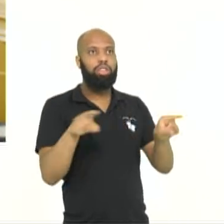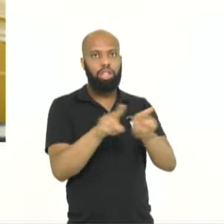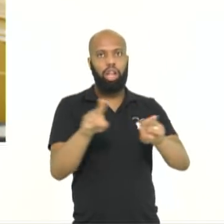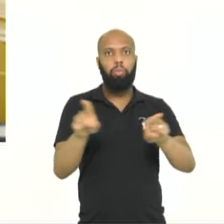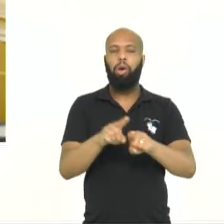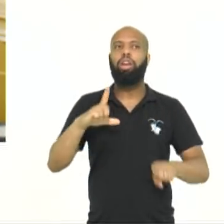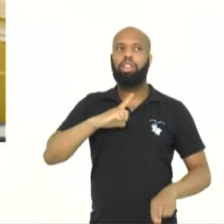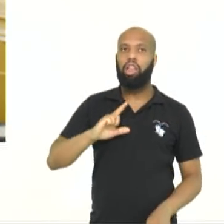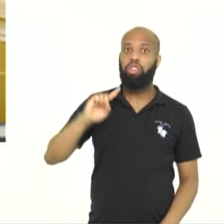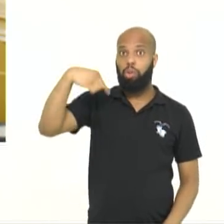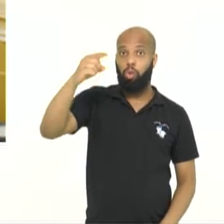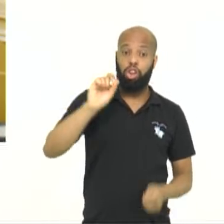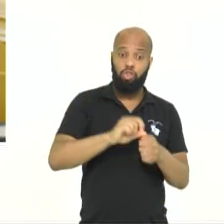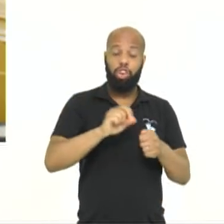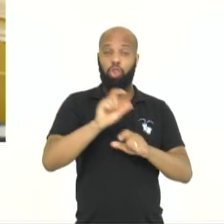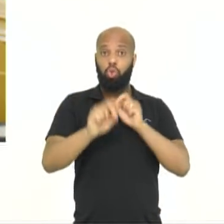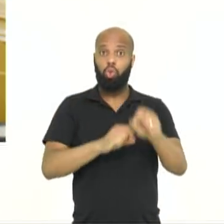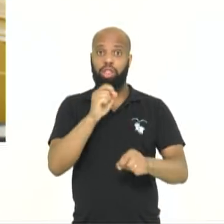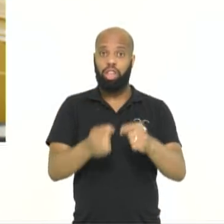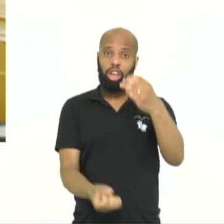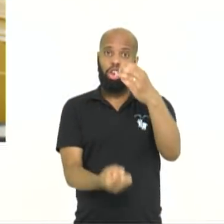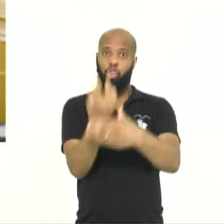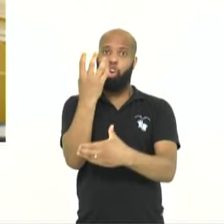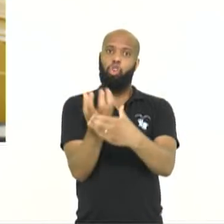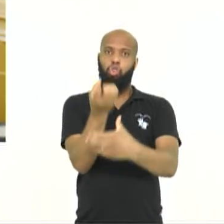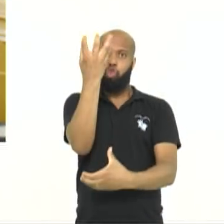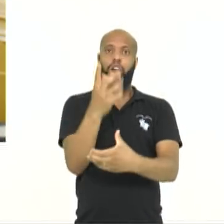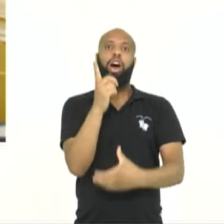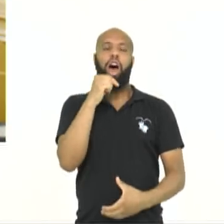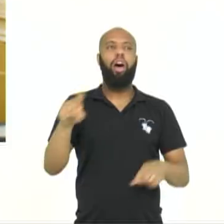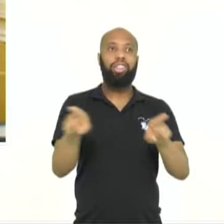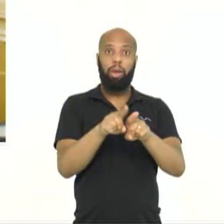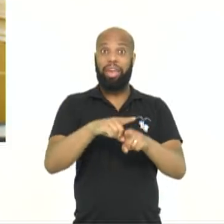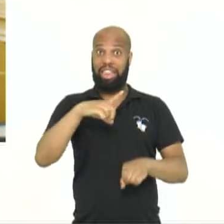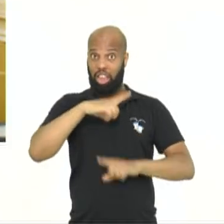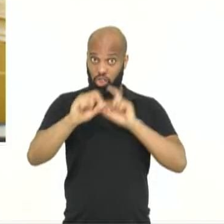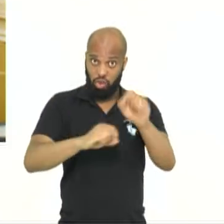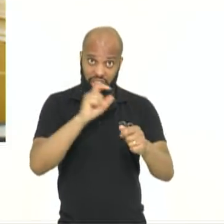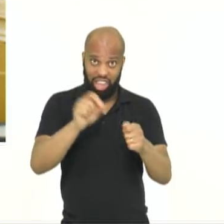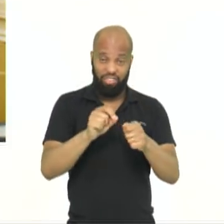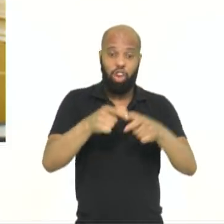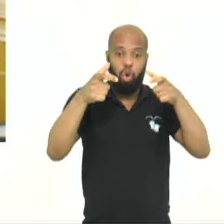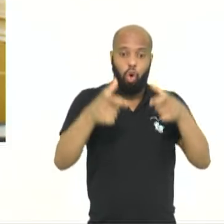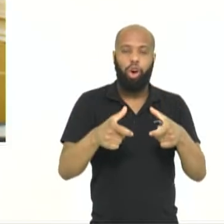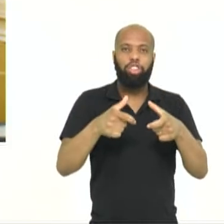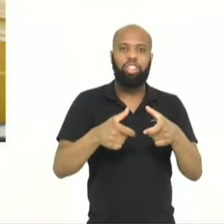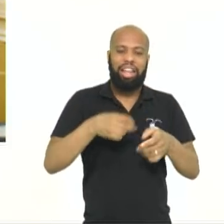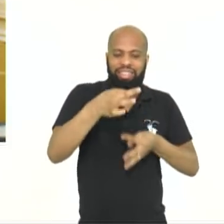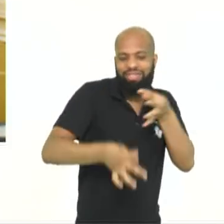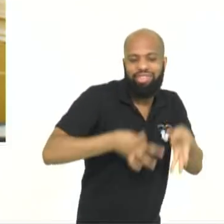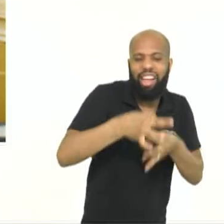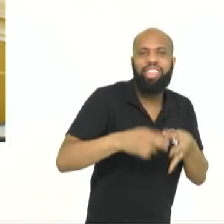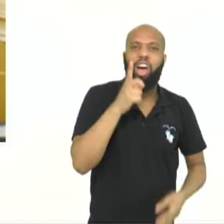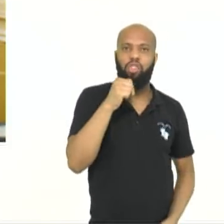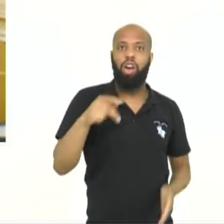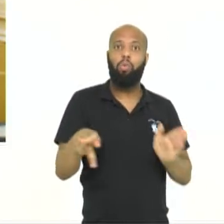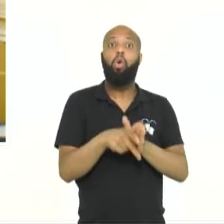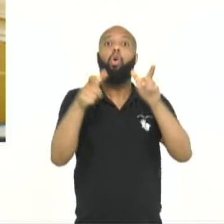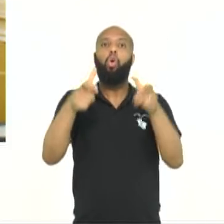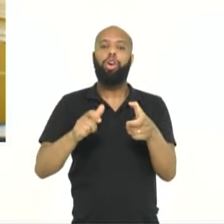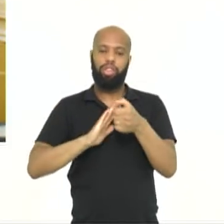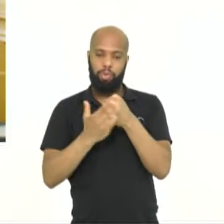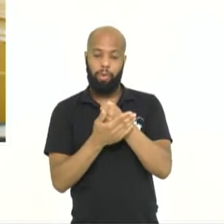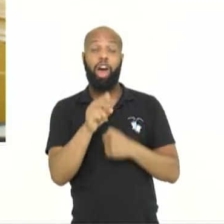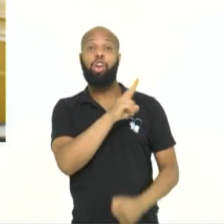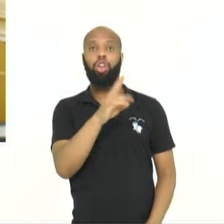na história, o reservatório ou a primeira estação de tratamento de água da cidade, que é a estação de tratamento do Tarumã, que hoje